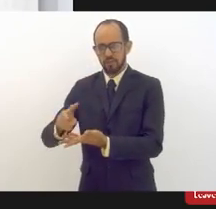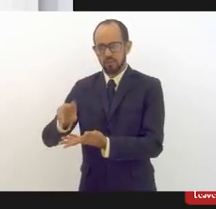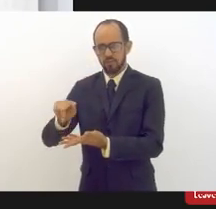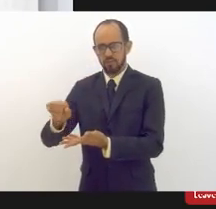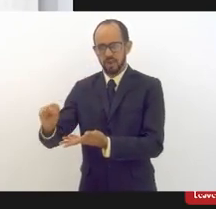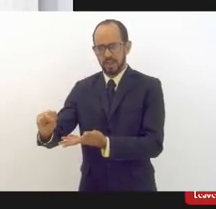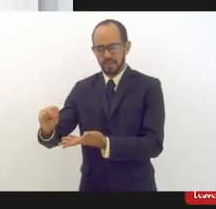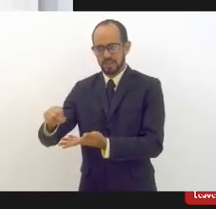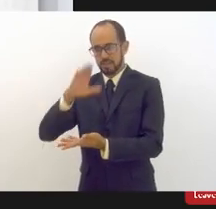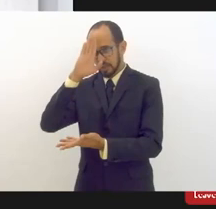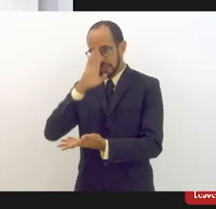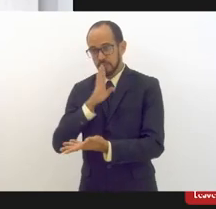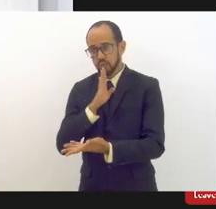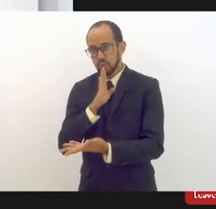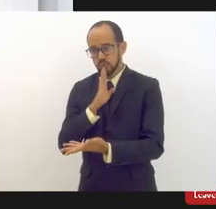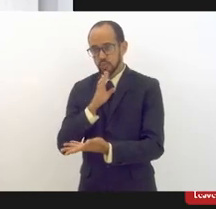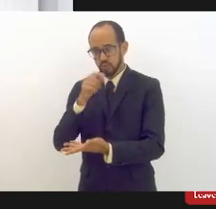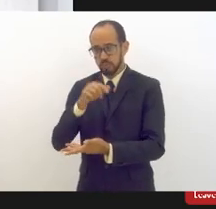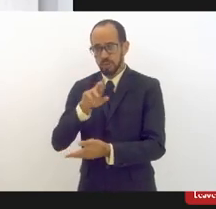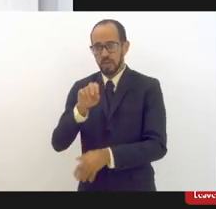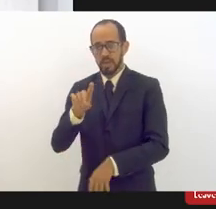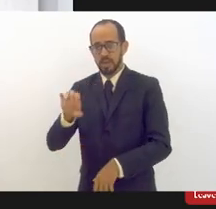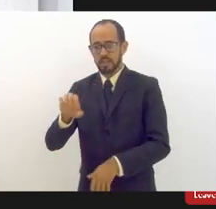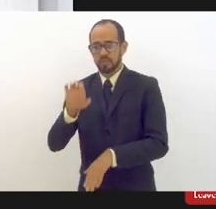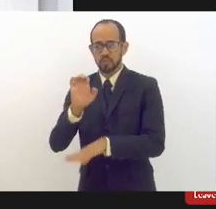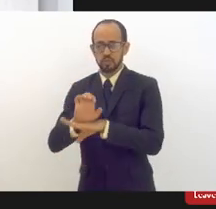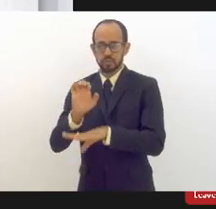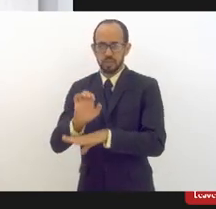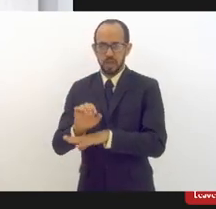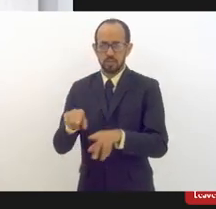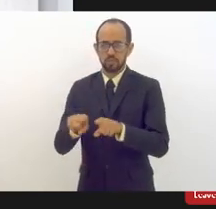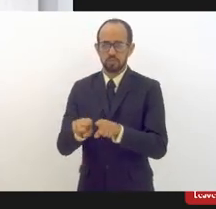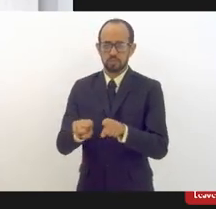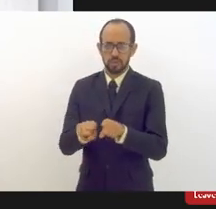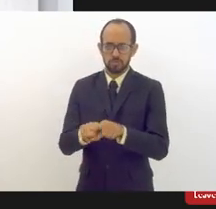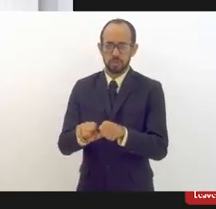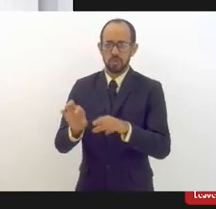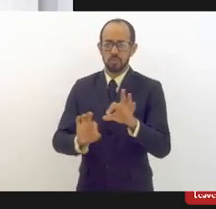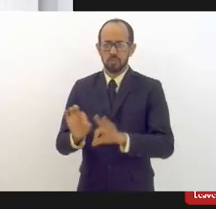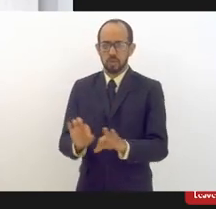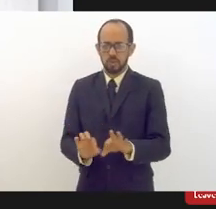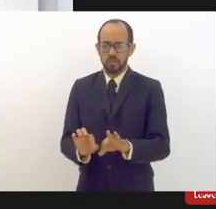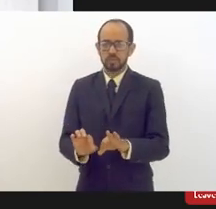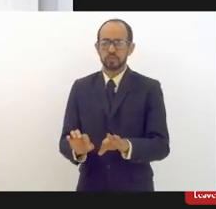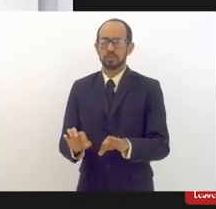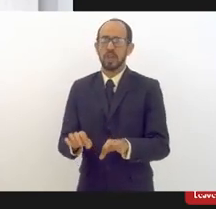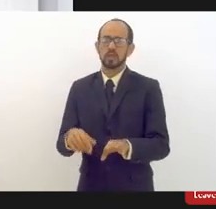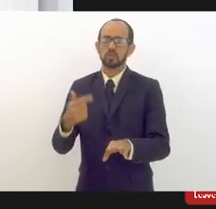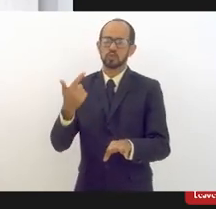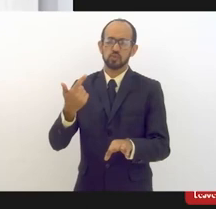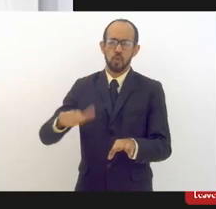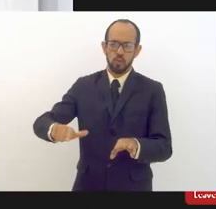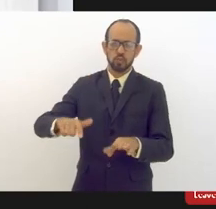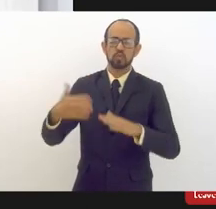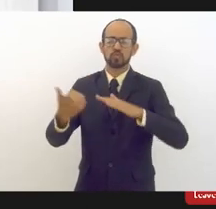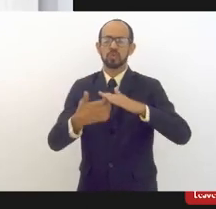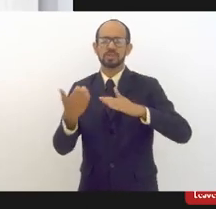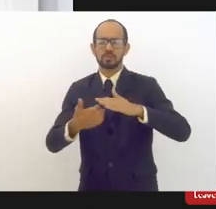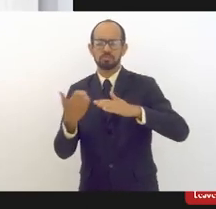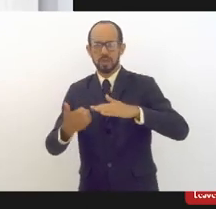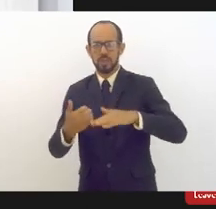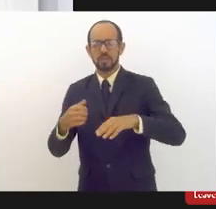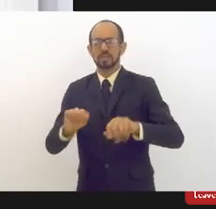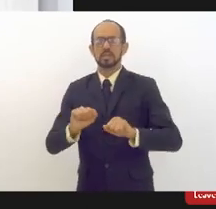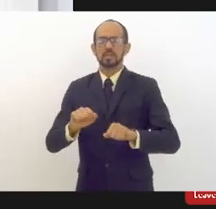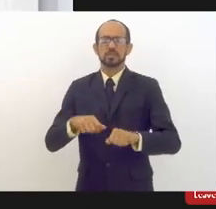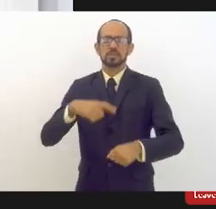rede estadual, ajuda na atividade também, fazendo essa integração dos alunos com as empresas, que eles possam ingressar